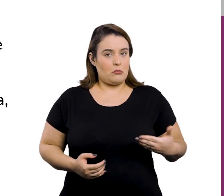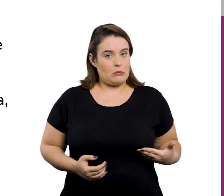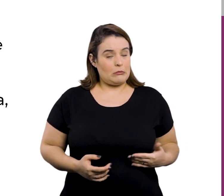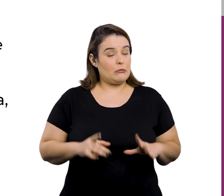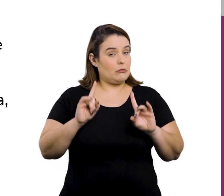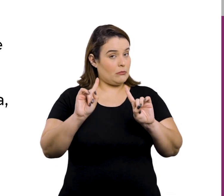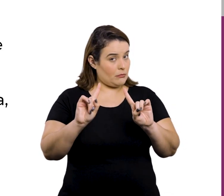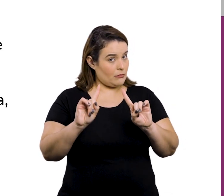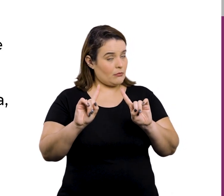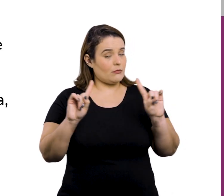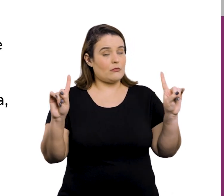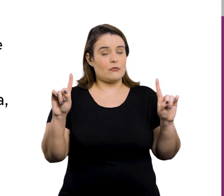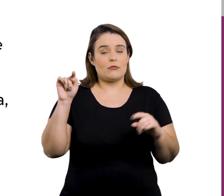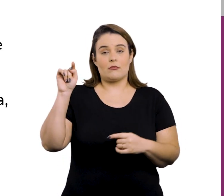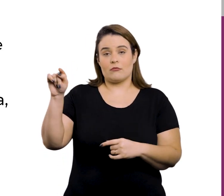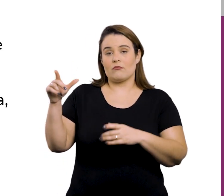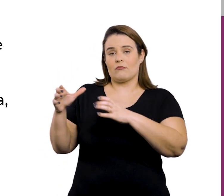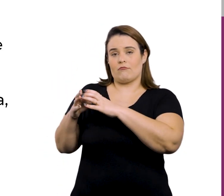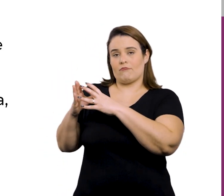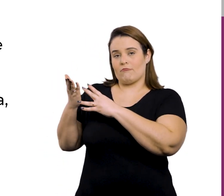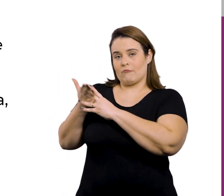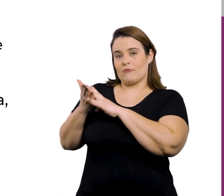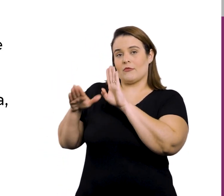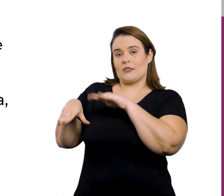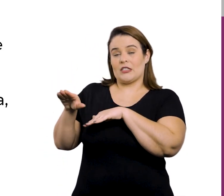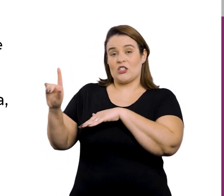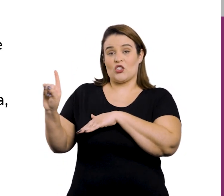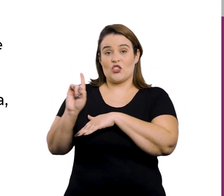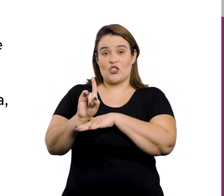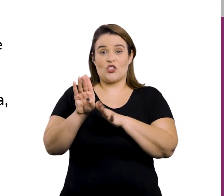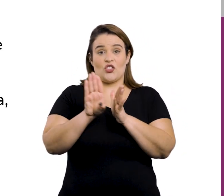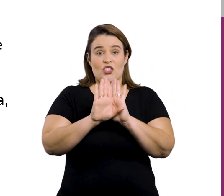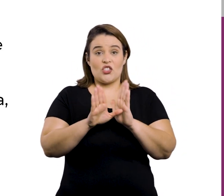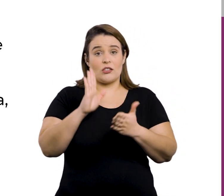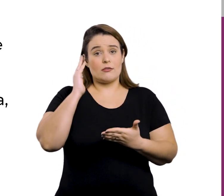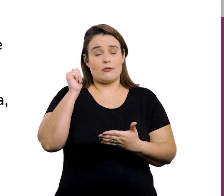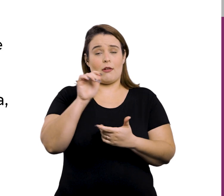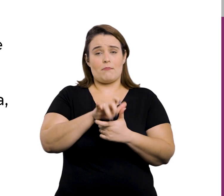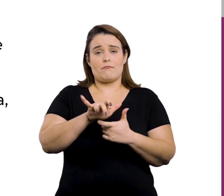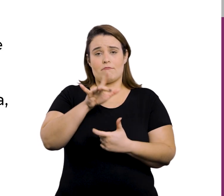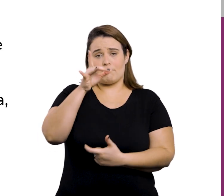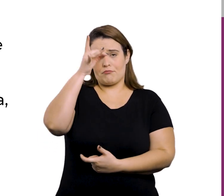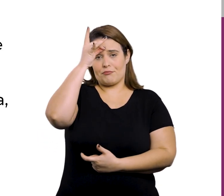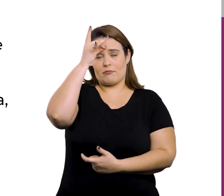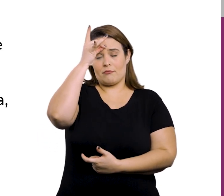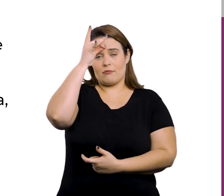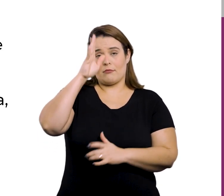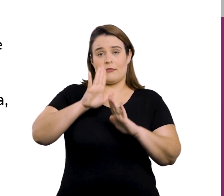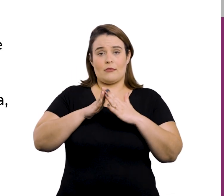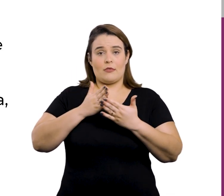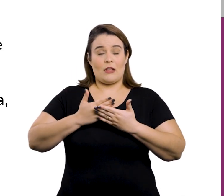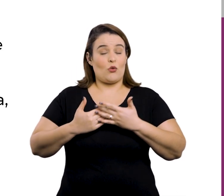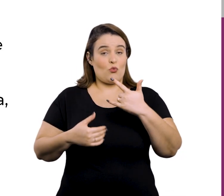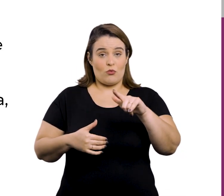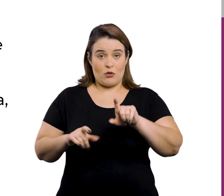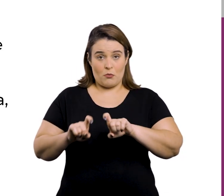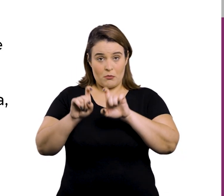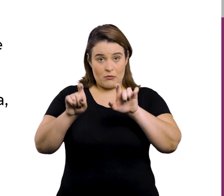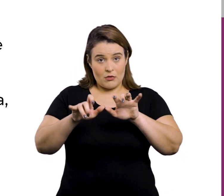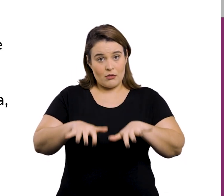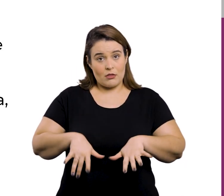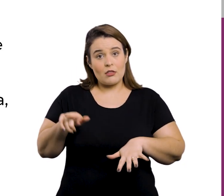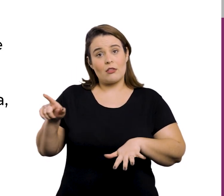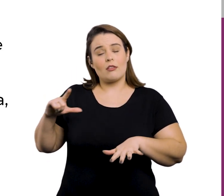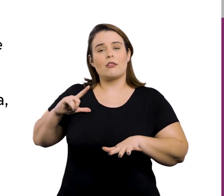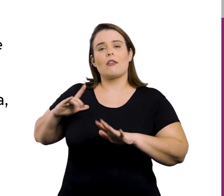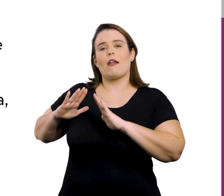o aluno na escola pública. Com um detalhe: essa classe média, muitas vezes, já chega alfabetizada à escola.